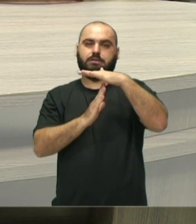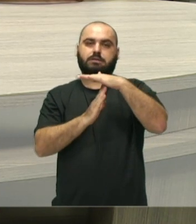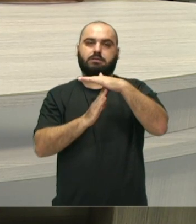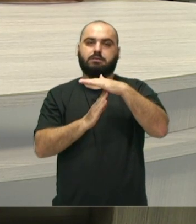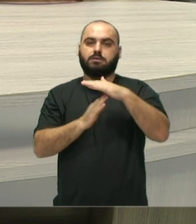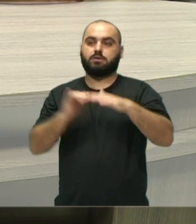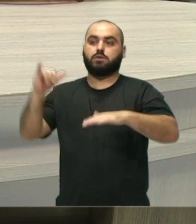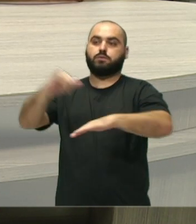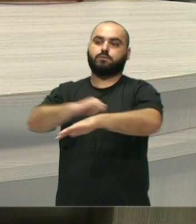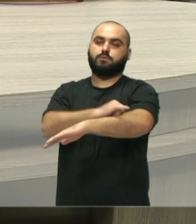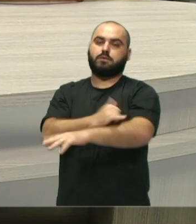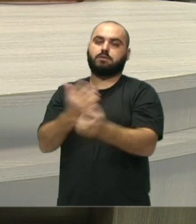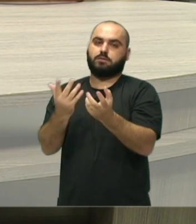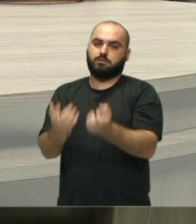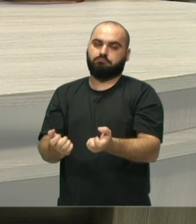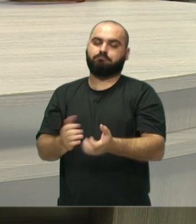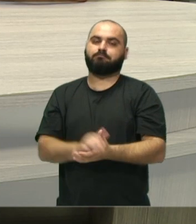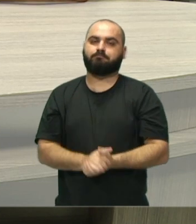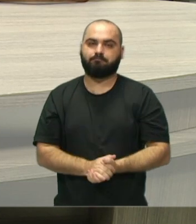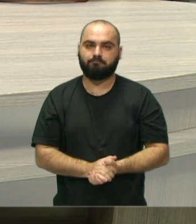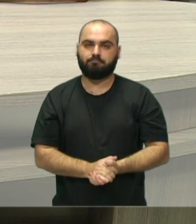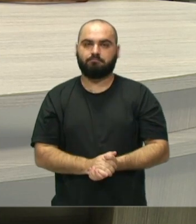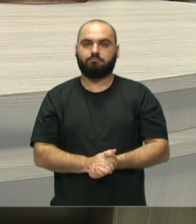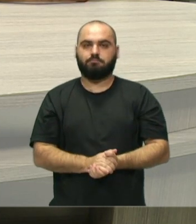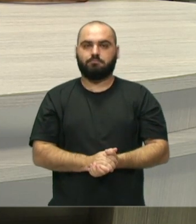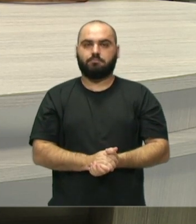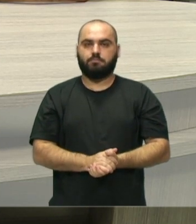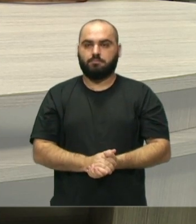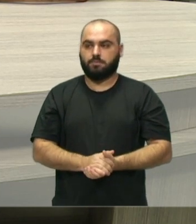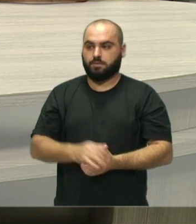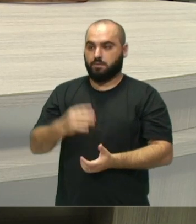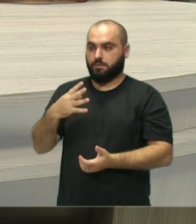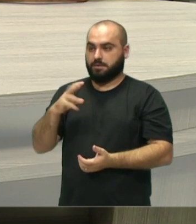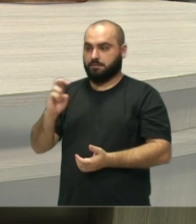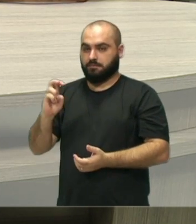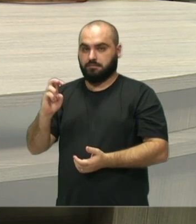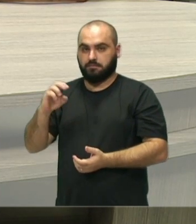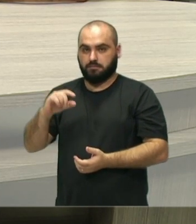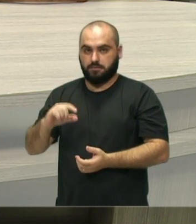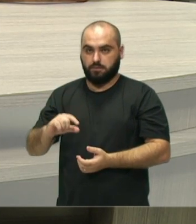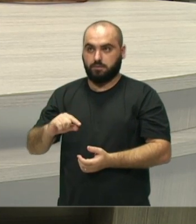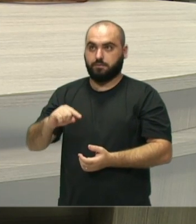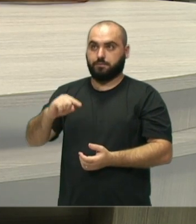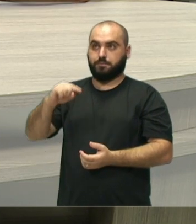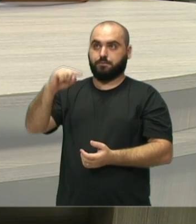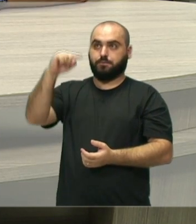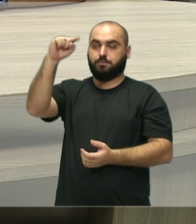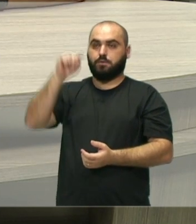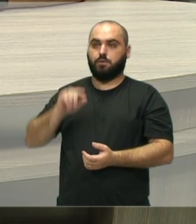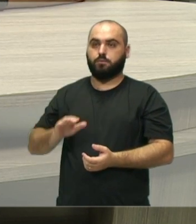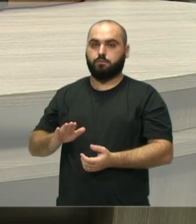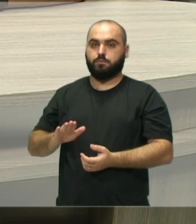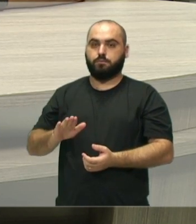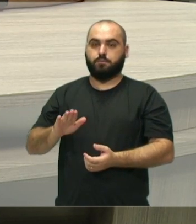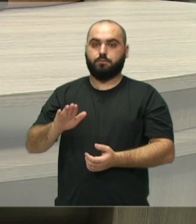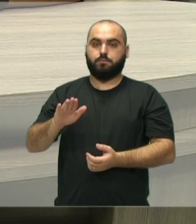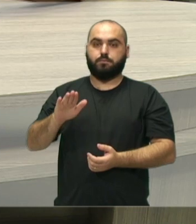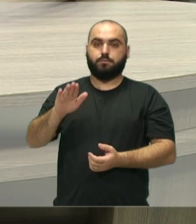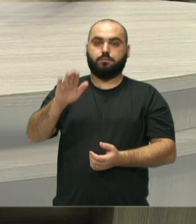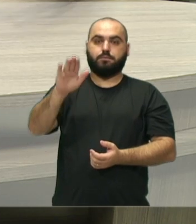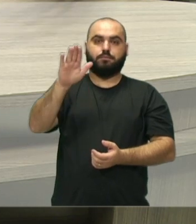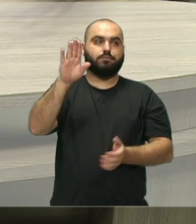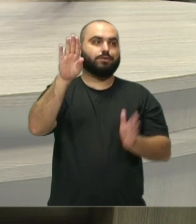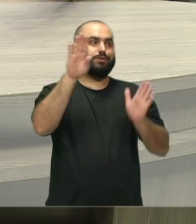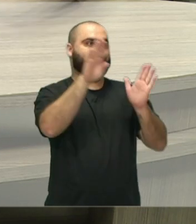região. Para a gente subir 45 metros com uma extensão de rampa, eu entro muito dentro